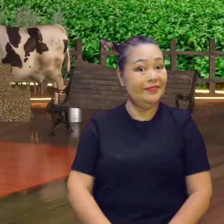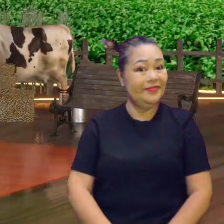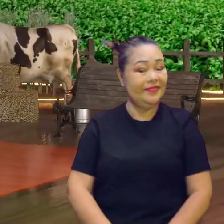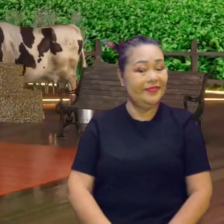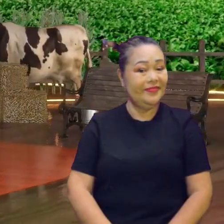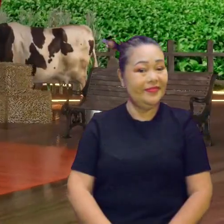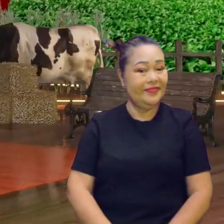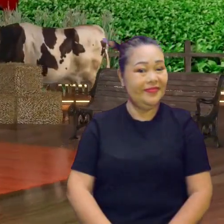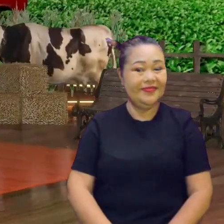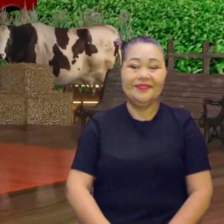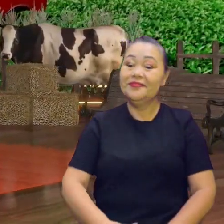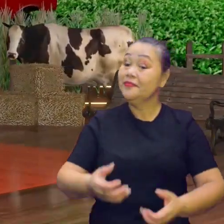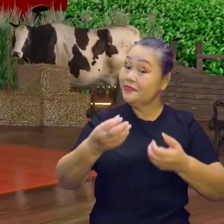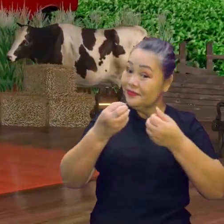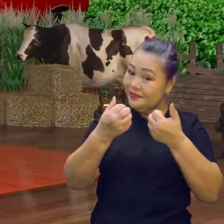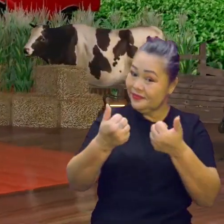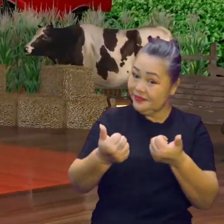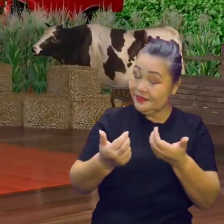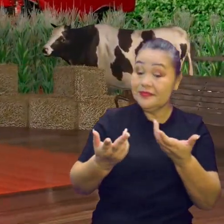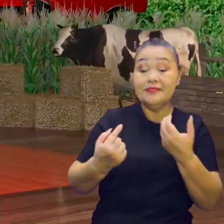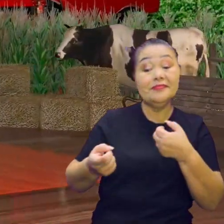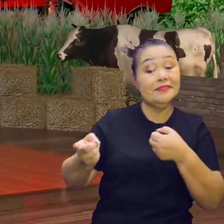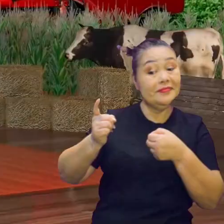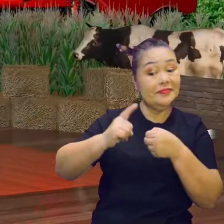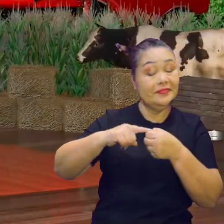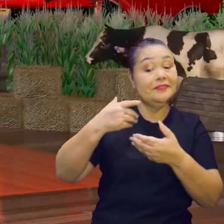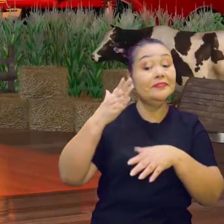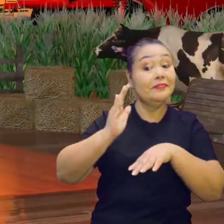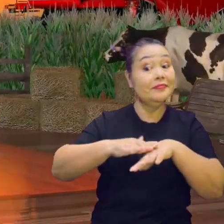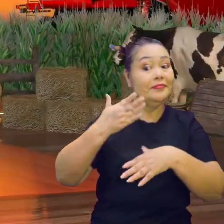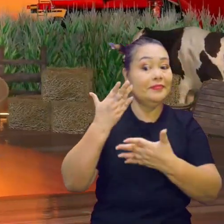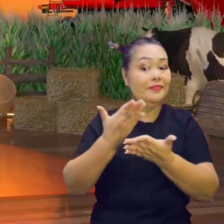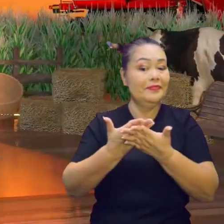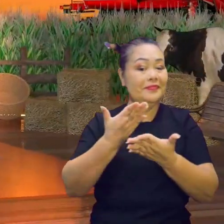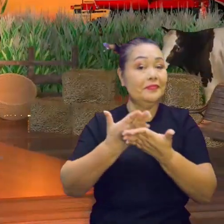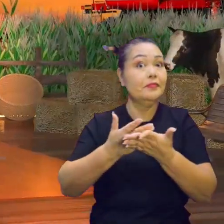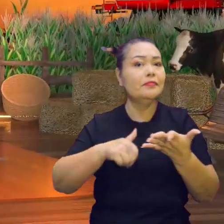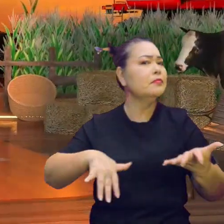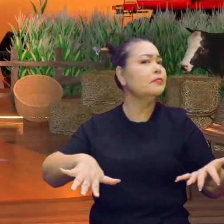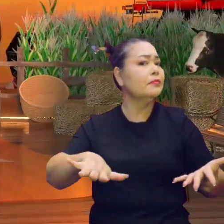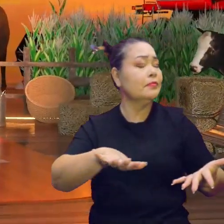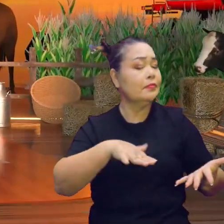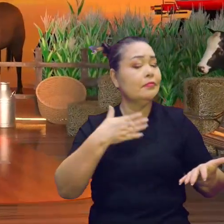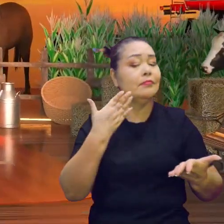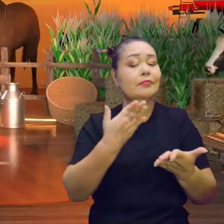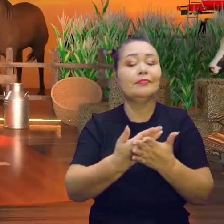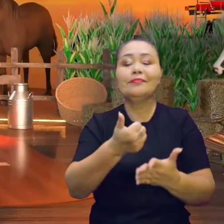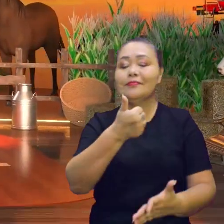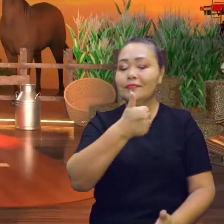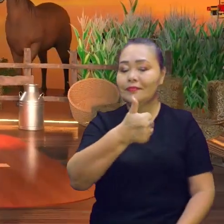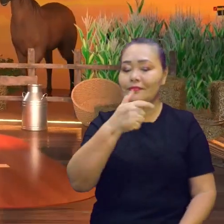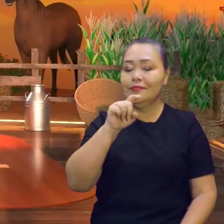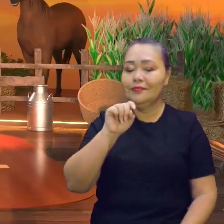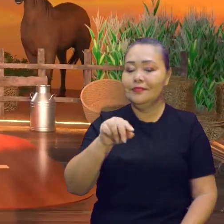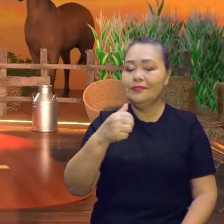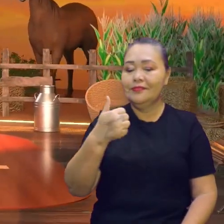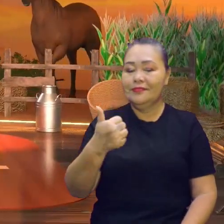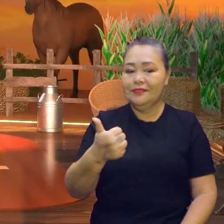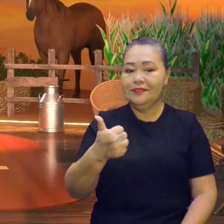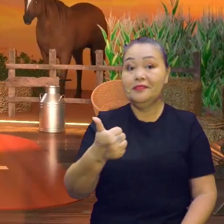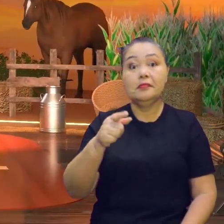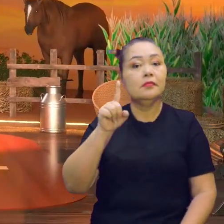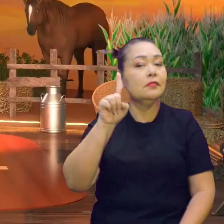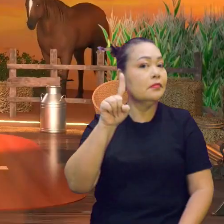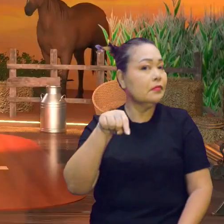Muito bem, meus queridos, estamos de volta para mais uma aula e galerinha, nós estamos na aula 11.1. Isso,